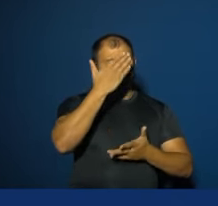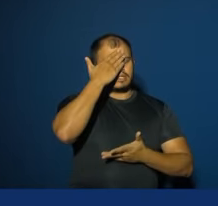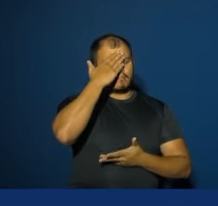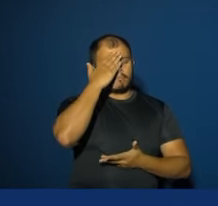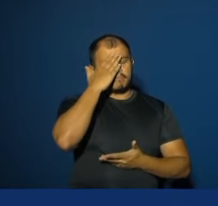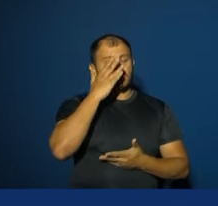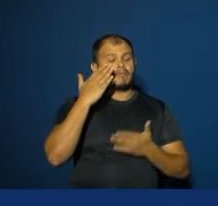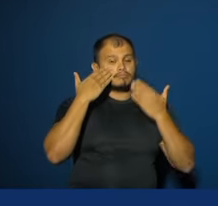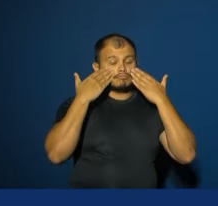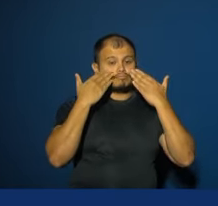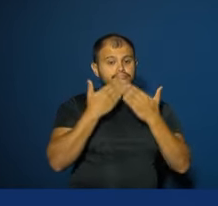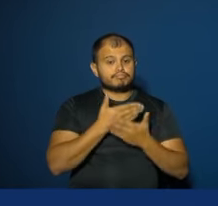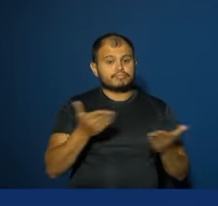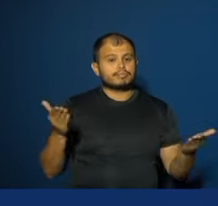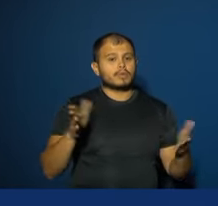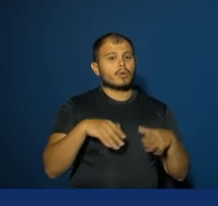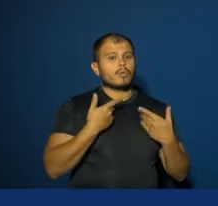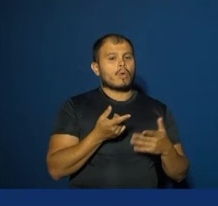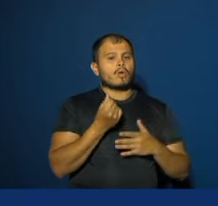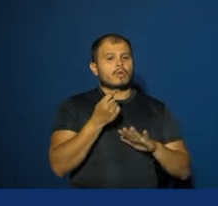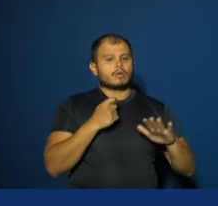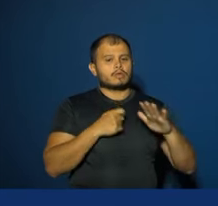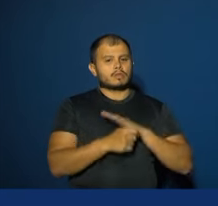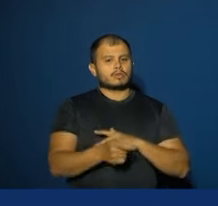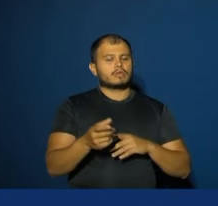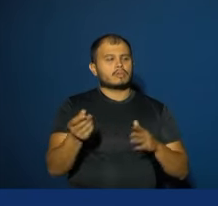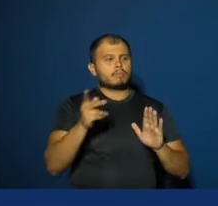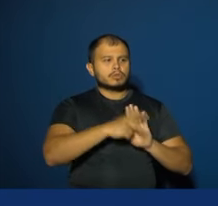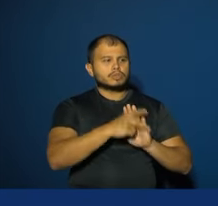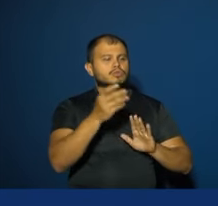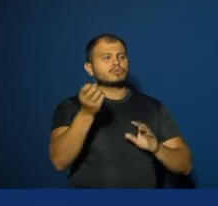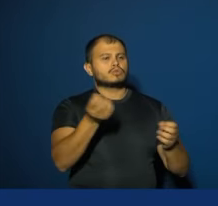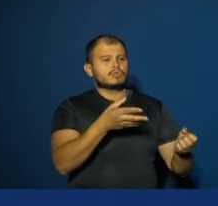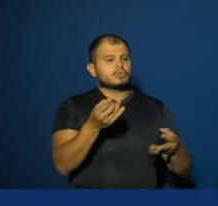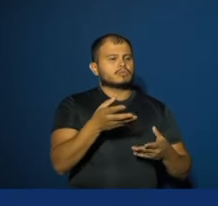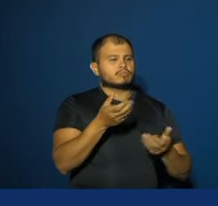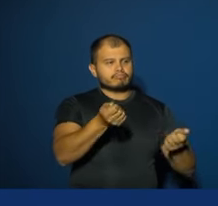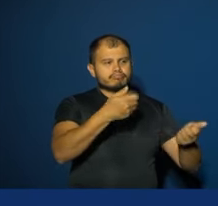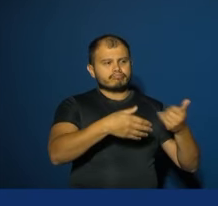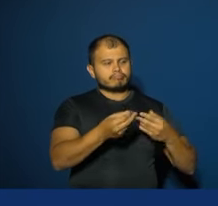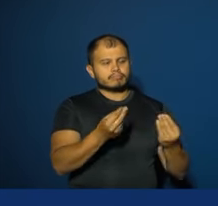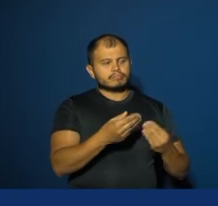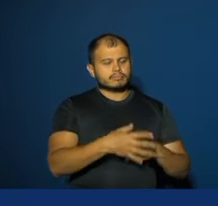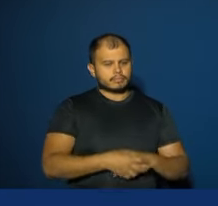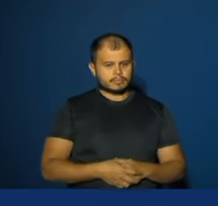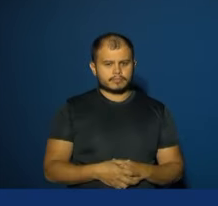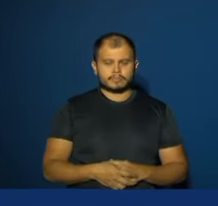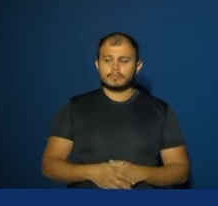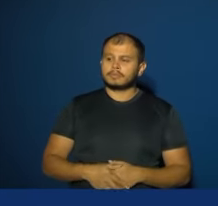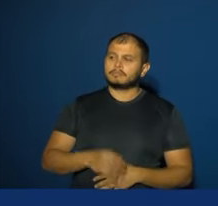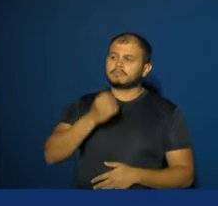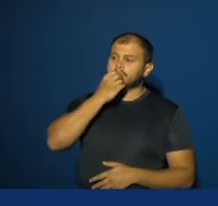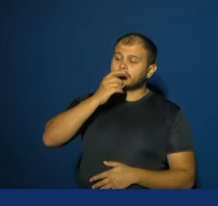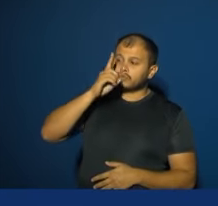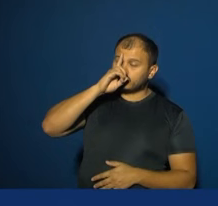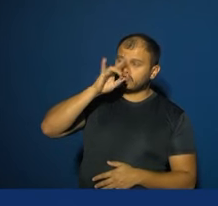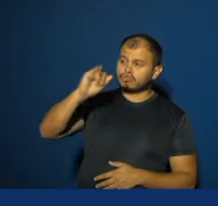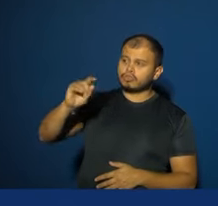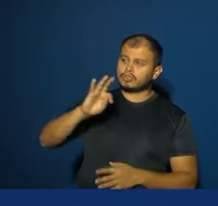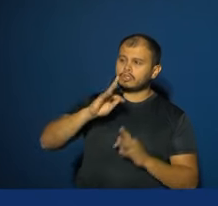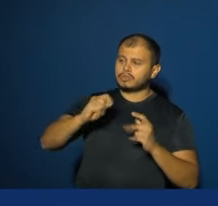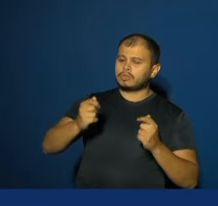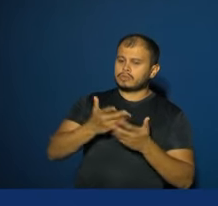reflete nesse plano de investimento apetite para novos projetos poder nos atualizar por favor bom dia bom dia Lucas obrigado bom dia Ministro